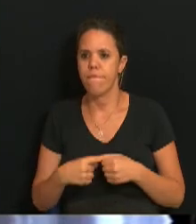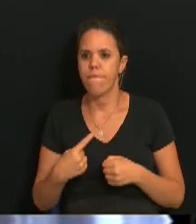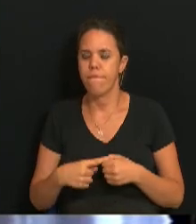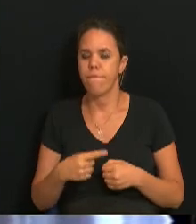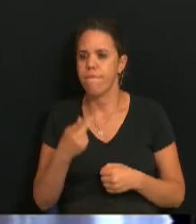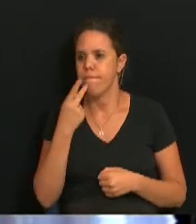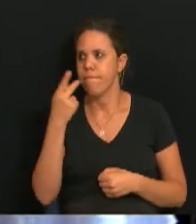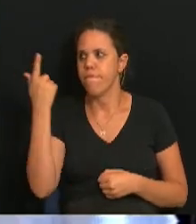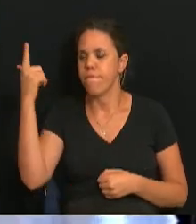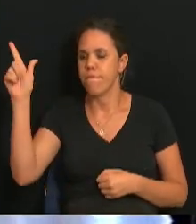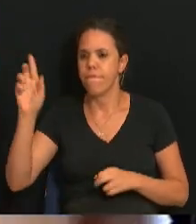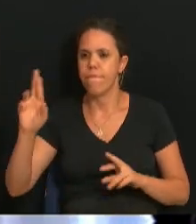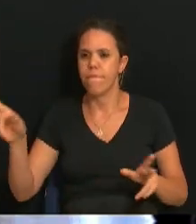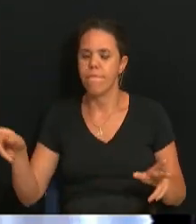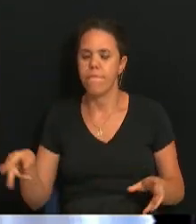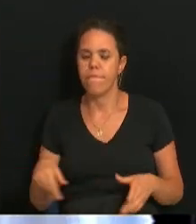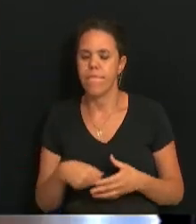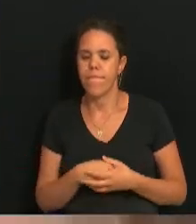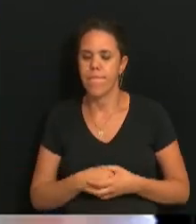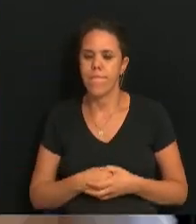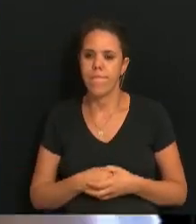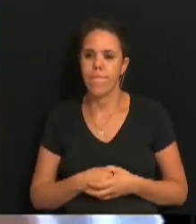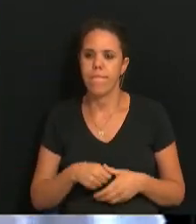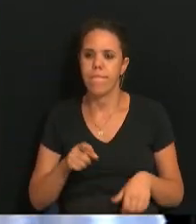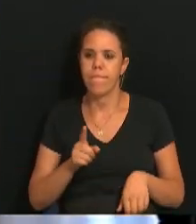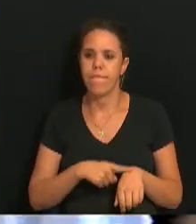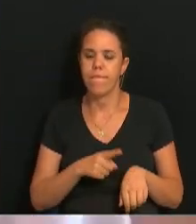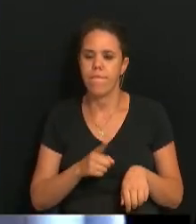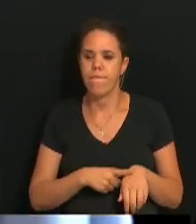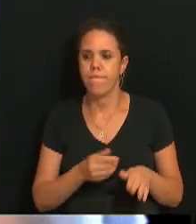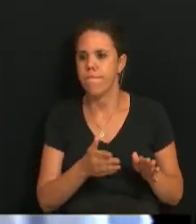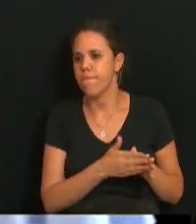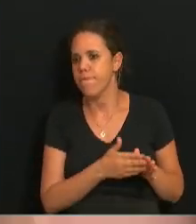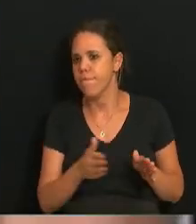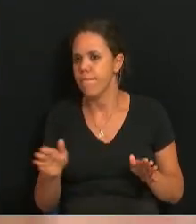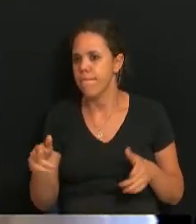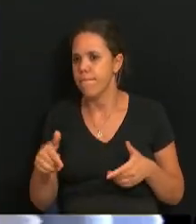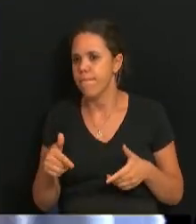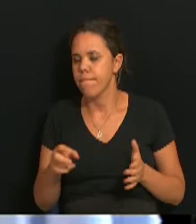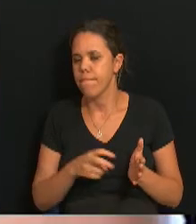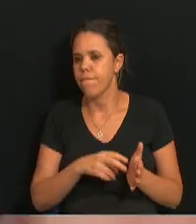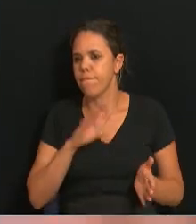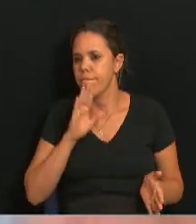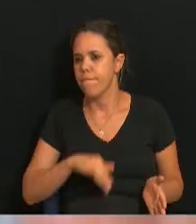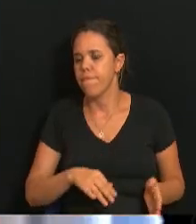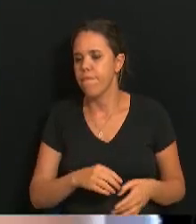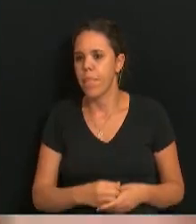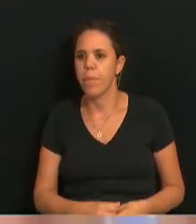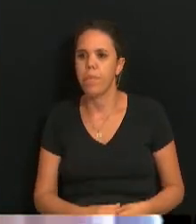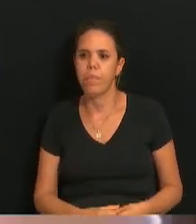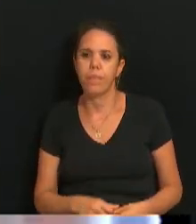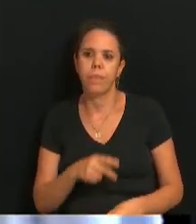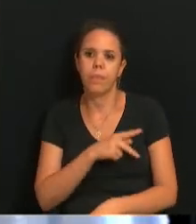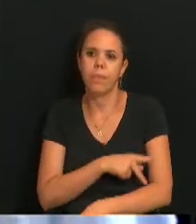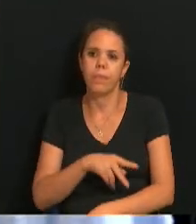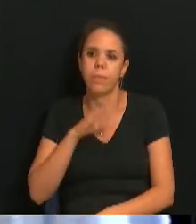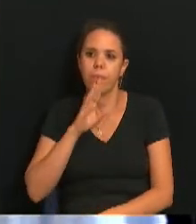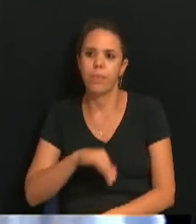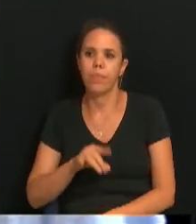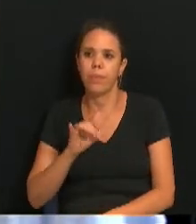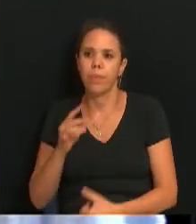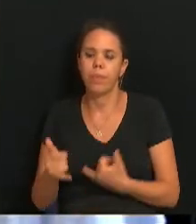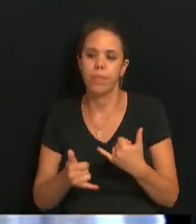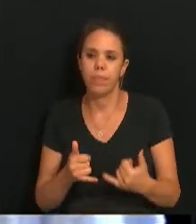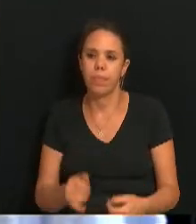seguinte, o turno, normalmente, né, no manhã e tarde, aí pela manhã é pedagógico, à tarde é só